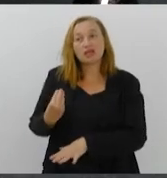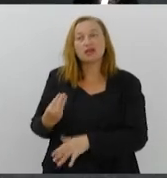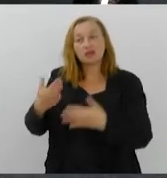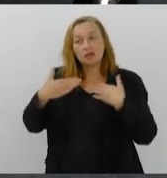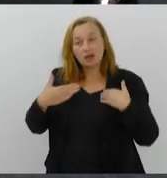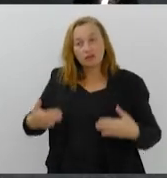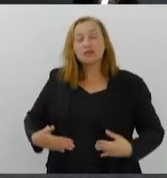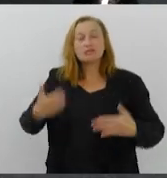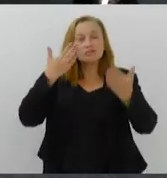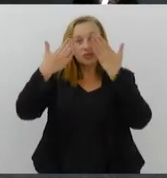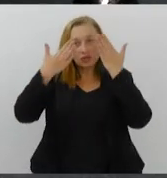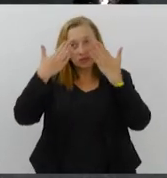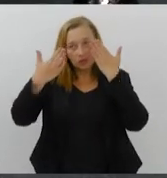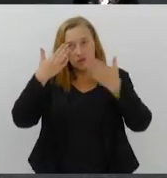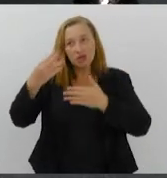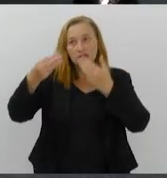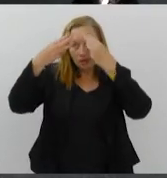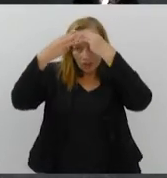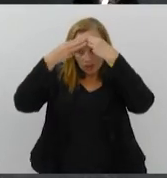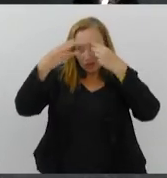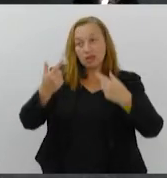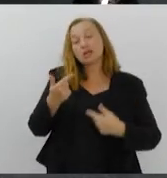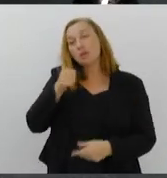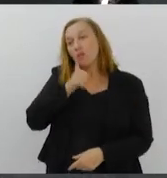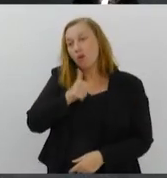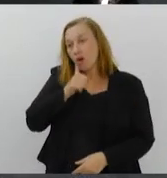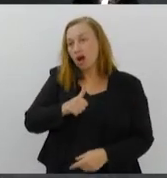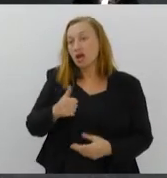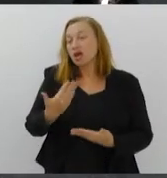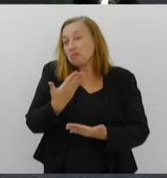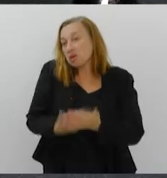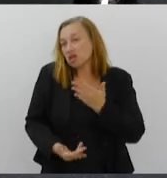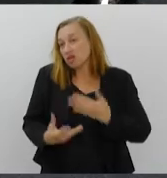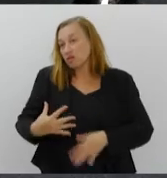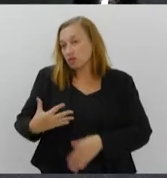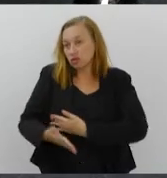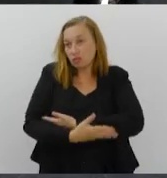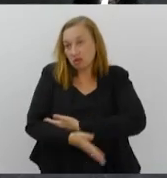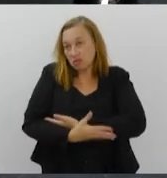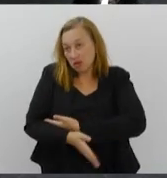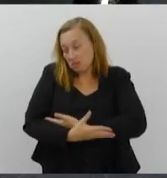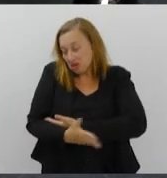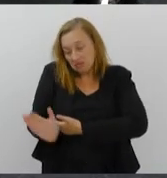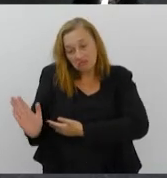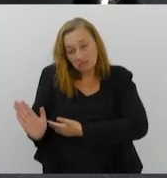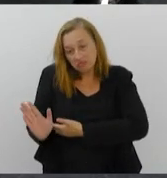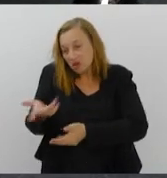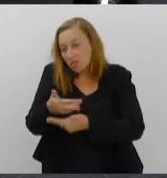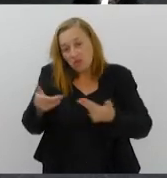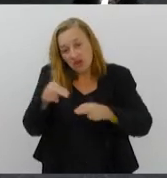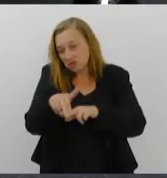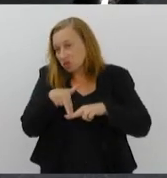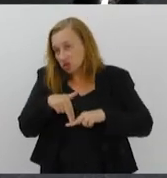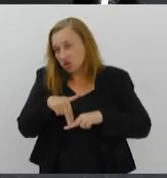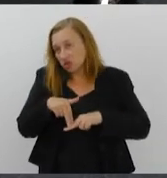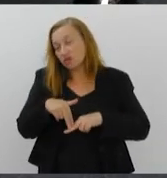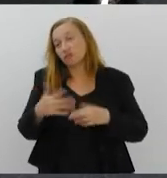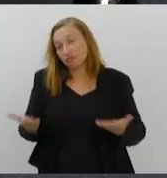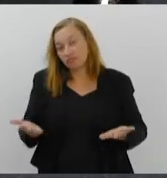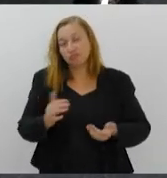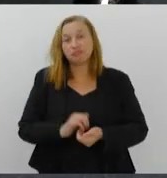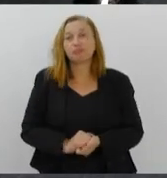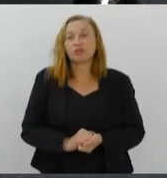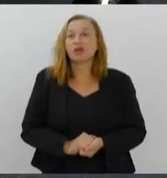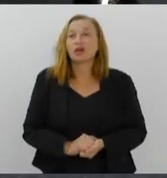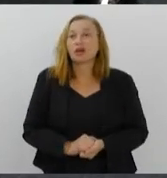física, psicológica e mental dessa mulher que acabou perdendo seu bebê por ventura de várias coisas, inclusive